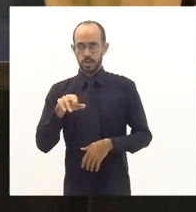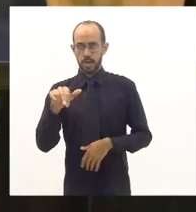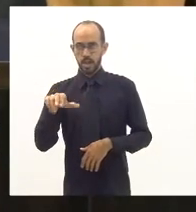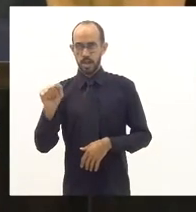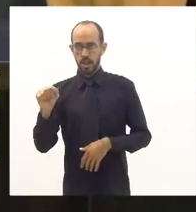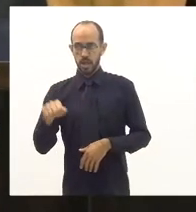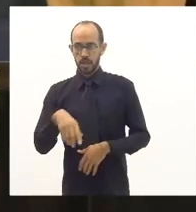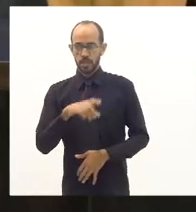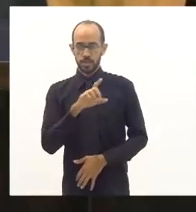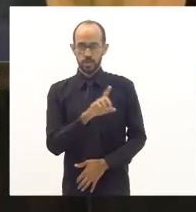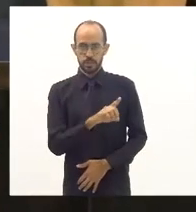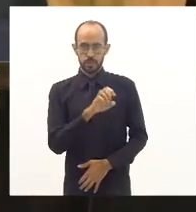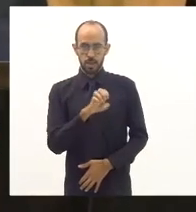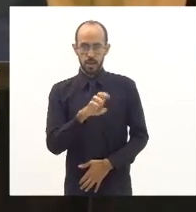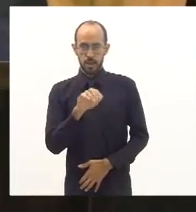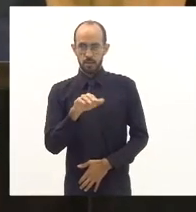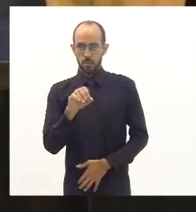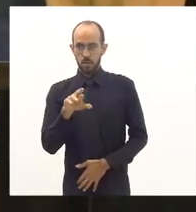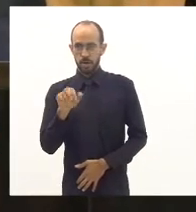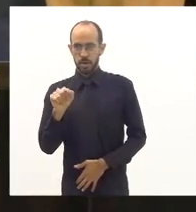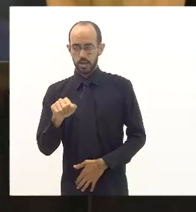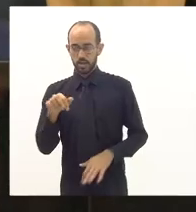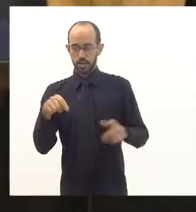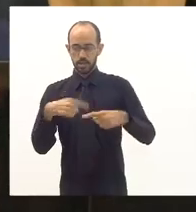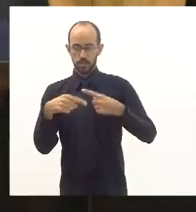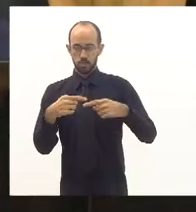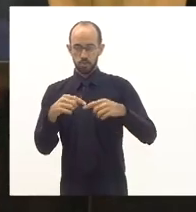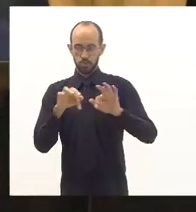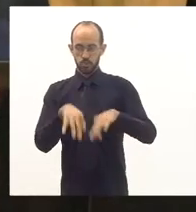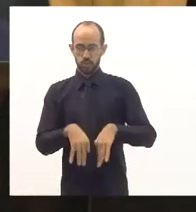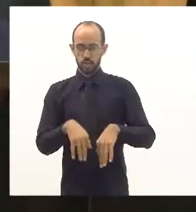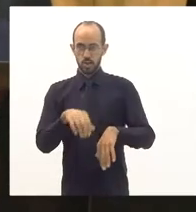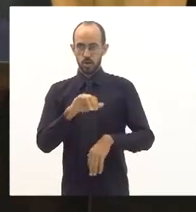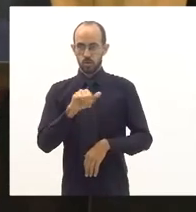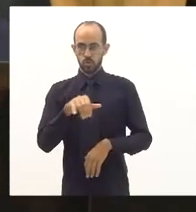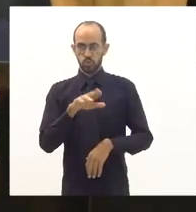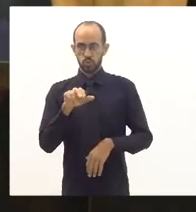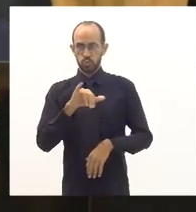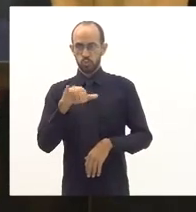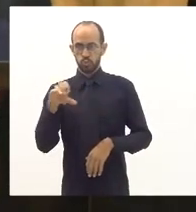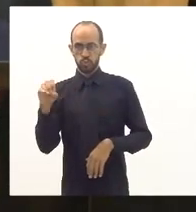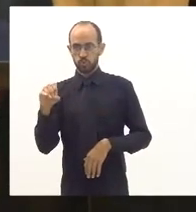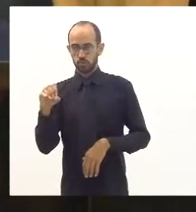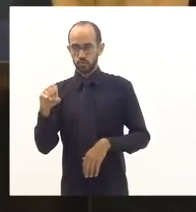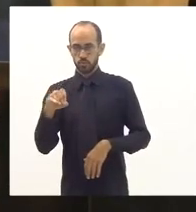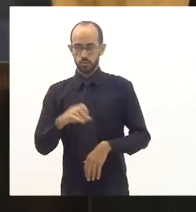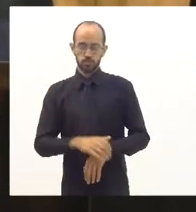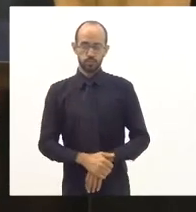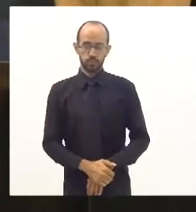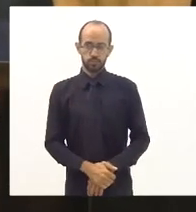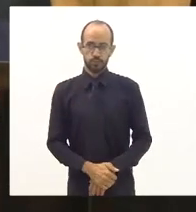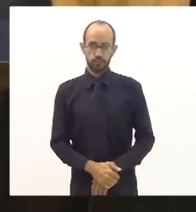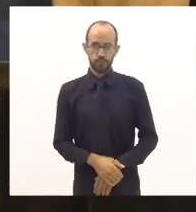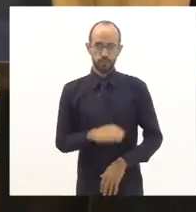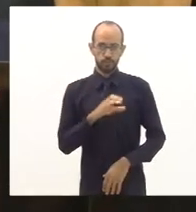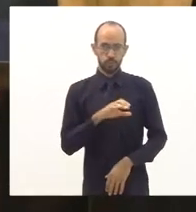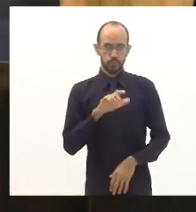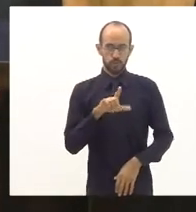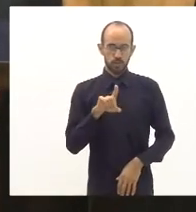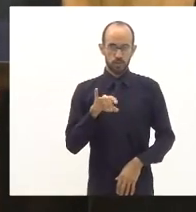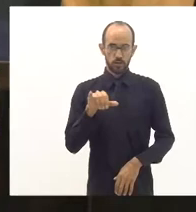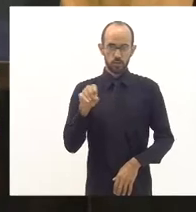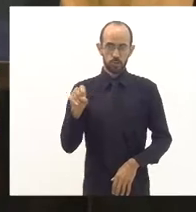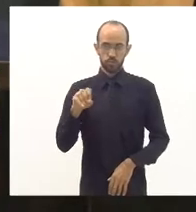Ferreira Rodrigues, DECRADE, e, finalizando, Júlio Saraiva, nosso secretário. Então, o Cláudio vai apenas